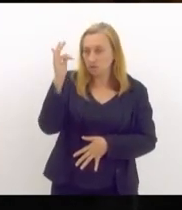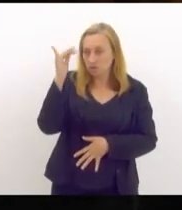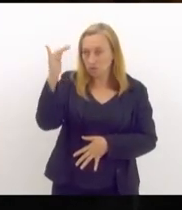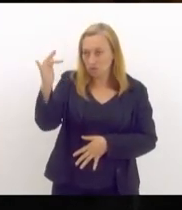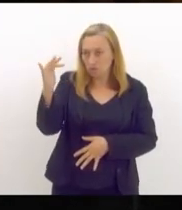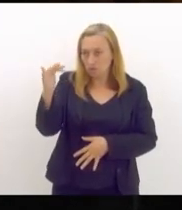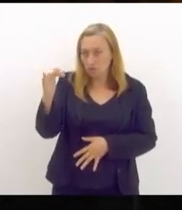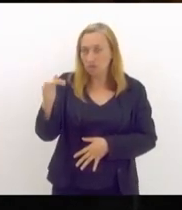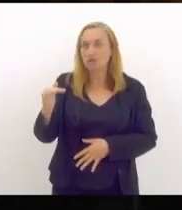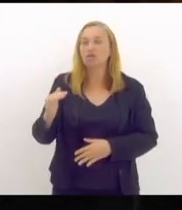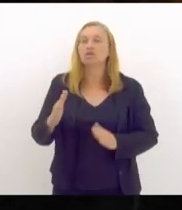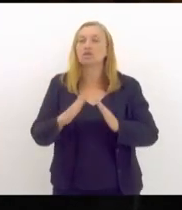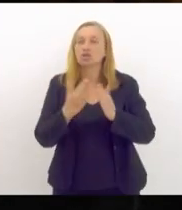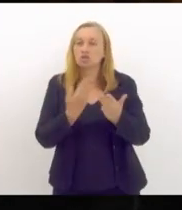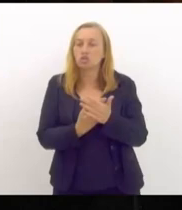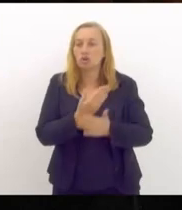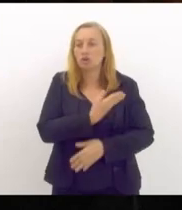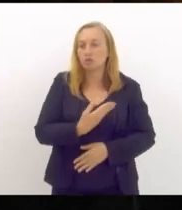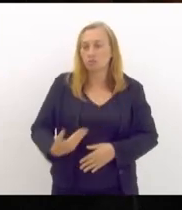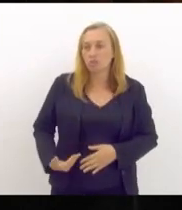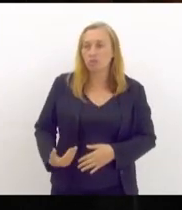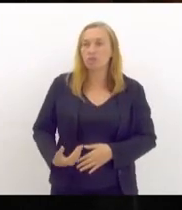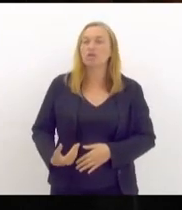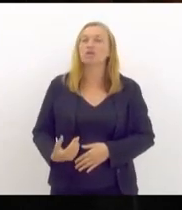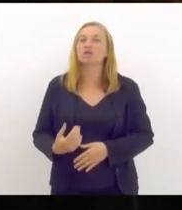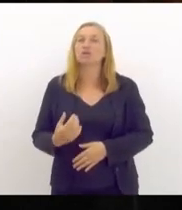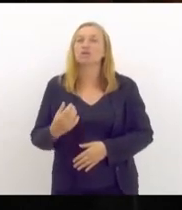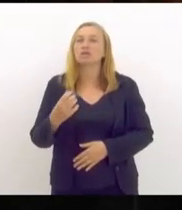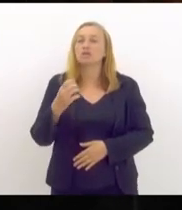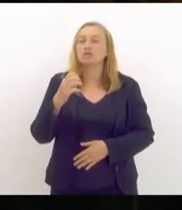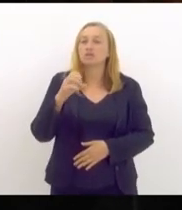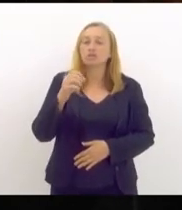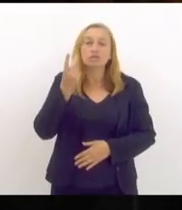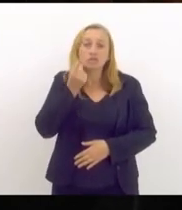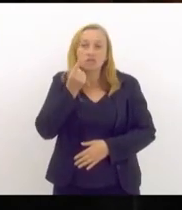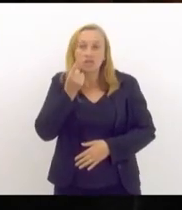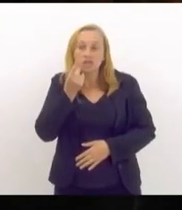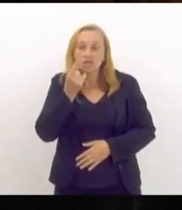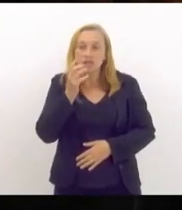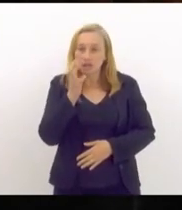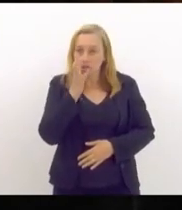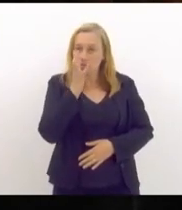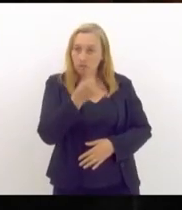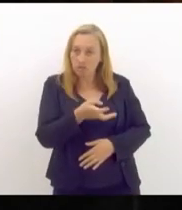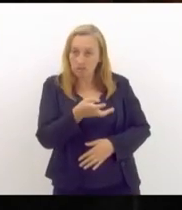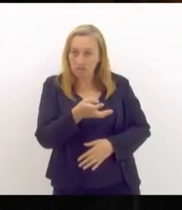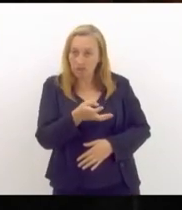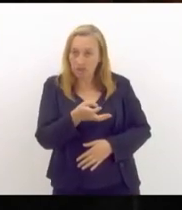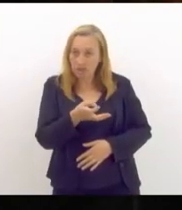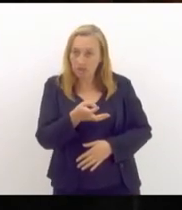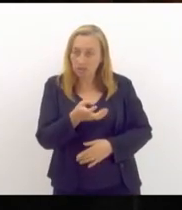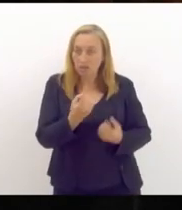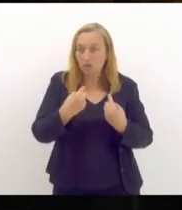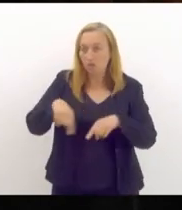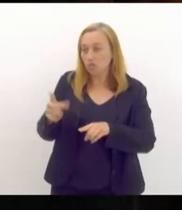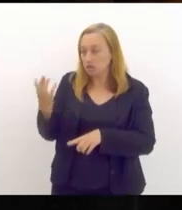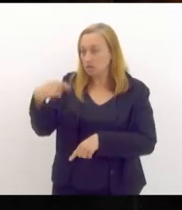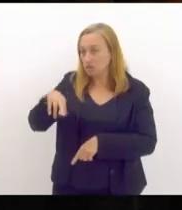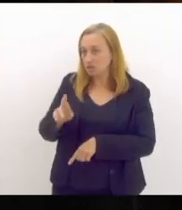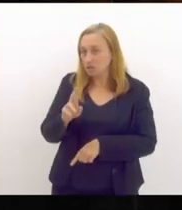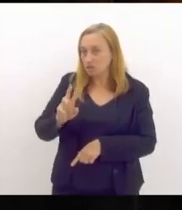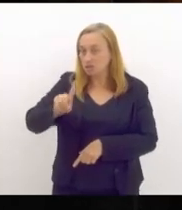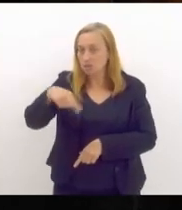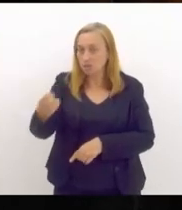pública do Ceará sendo investigado pela Seduc local por denuncia de injúria religiosa após